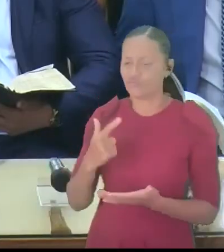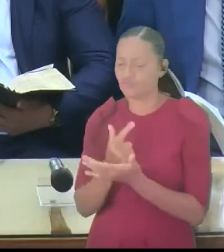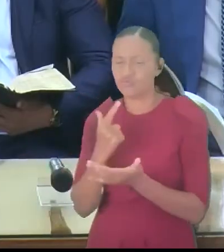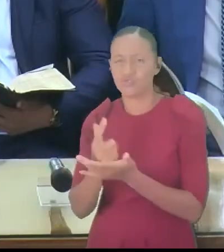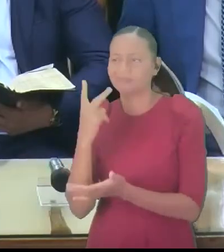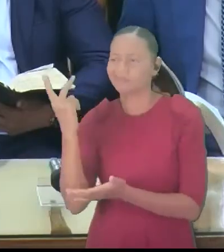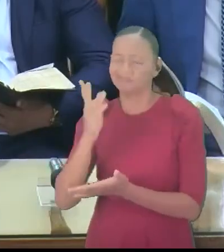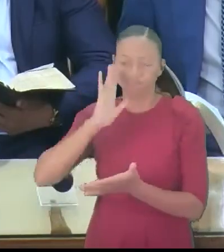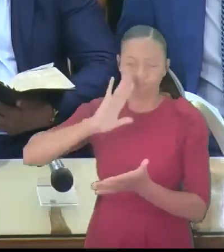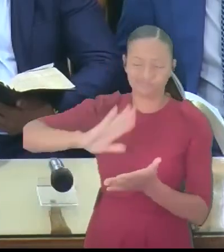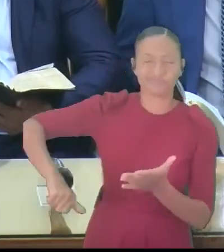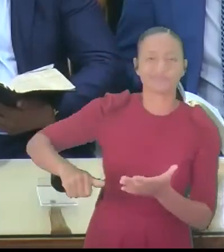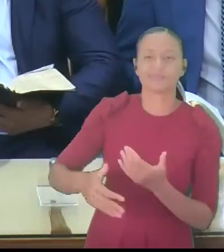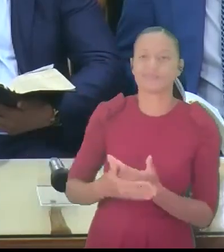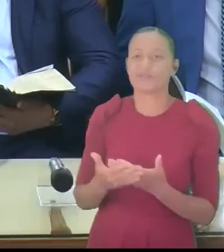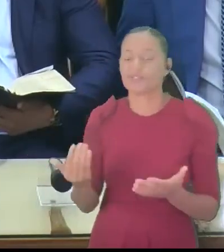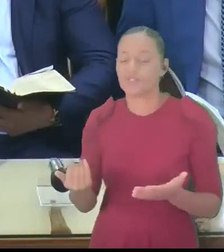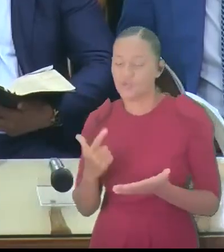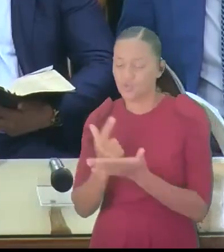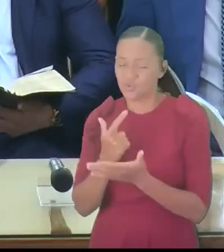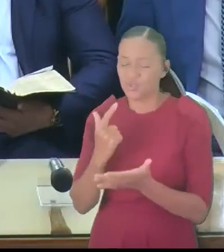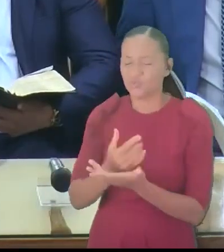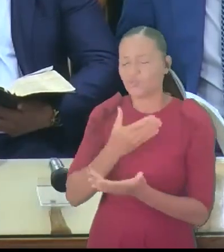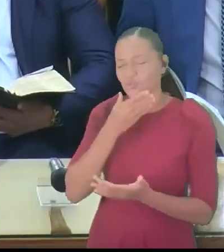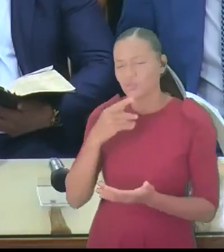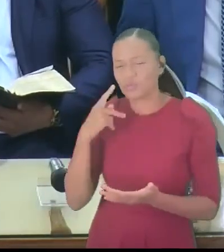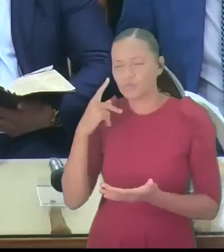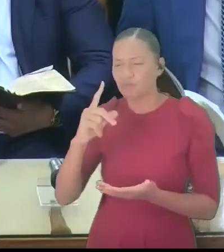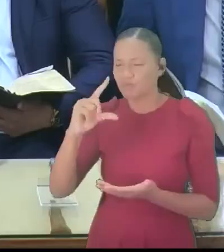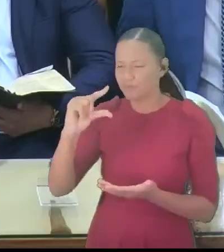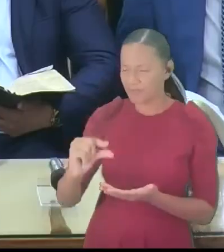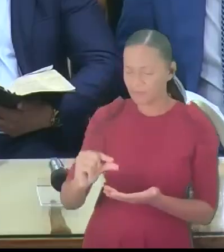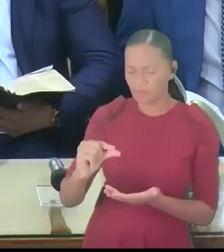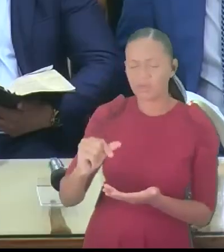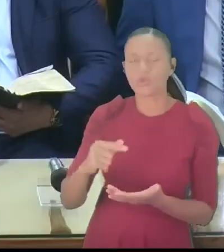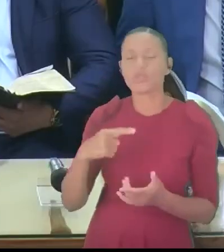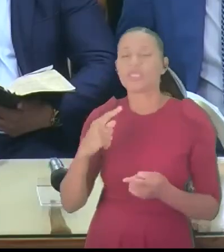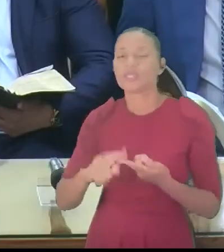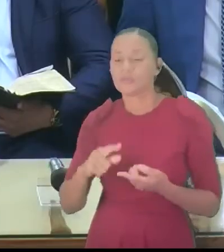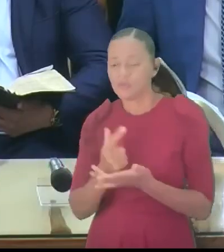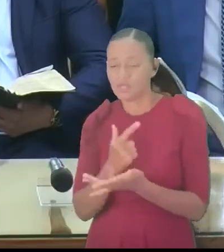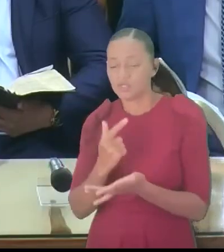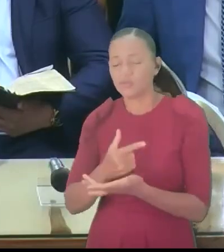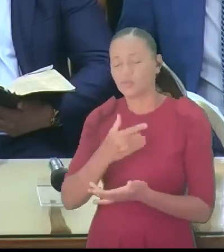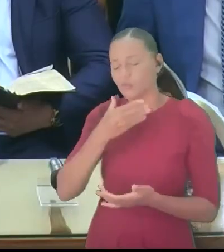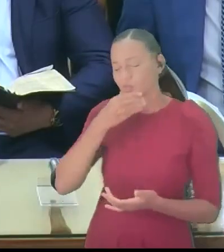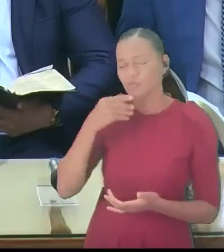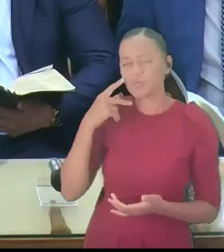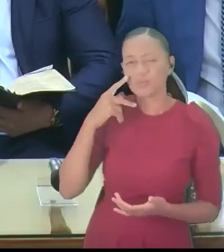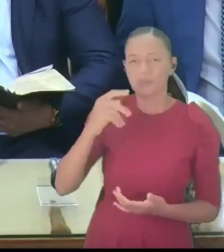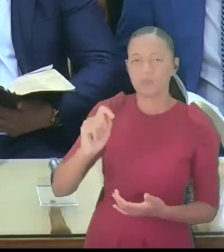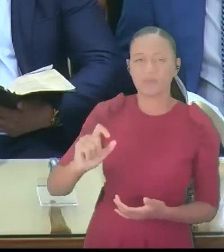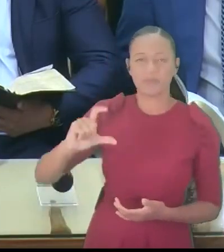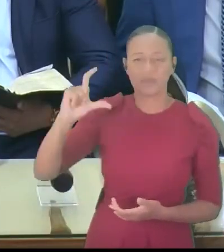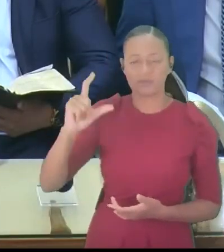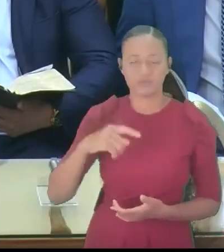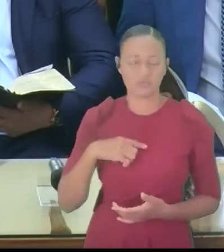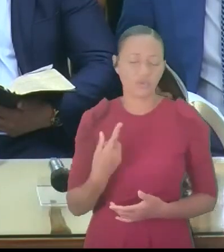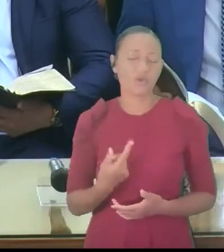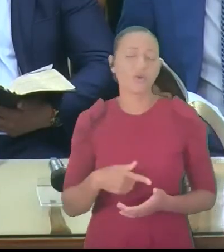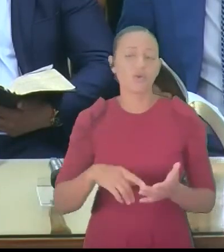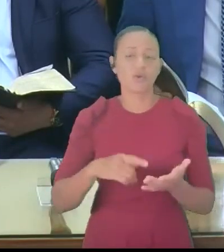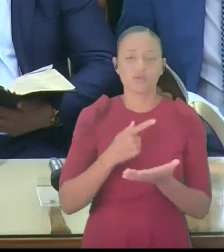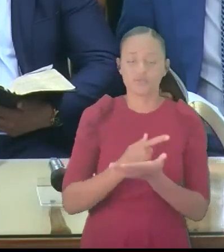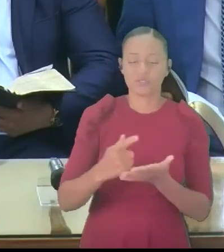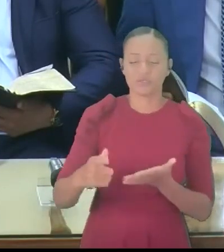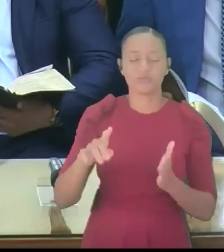não aceitavam nem os profetas maiores e nem os profetas menores. Eles só aceitavam Gênesis, Êxodo, Levítico, Números e